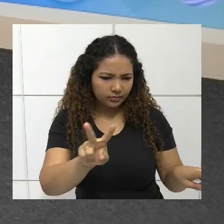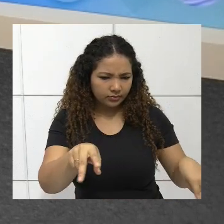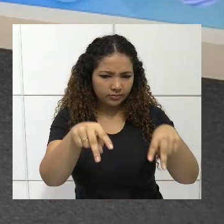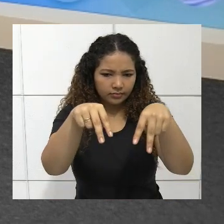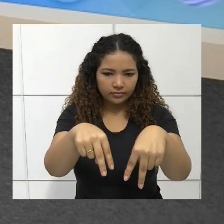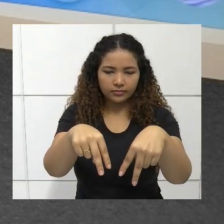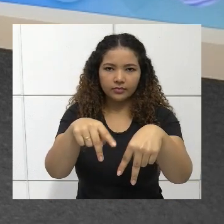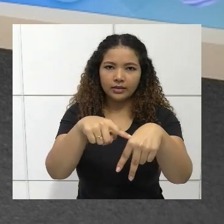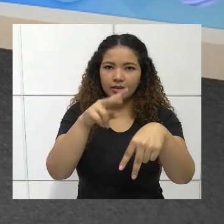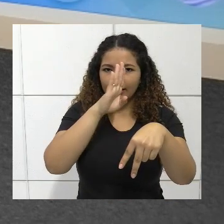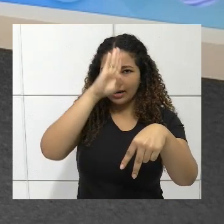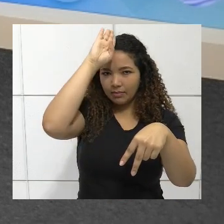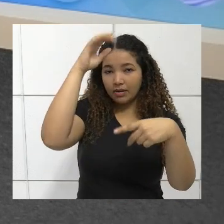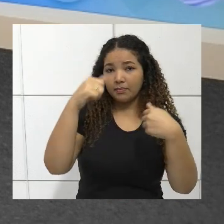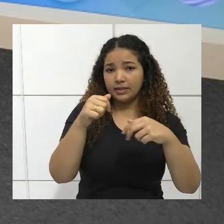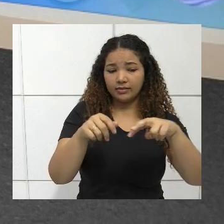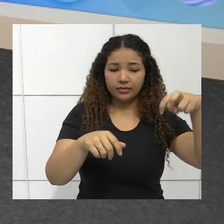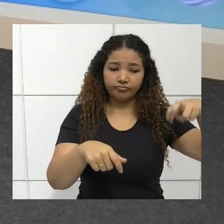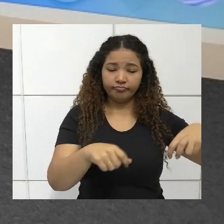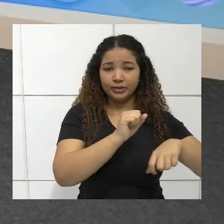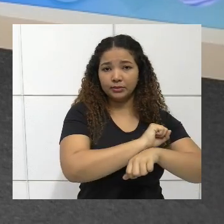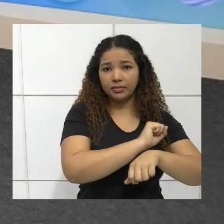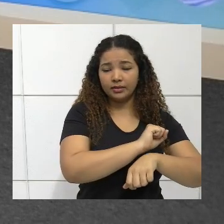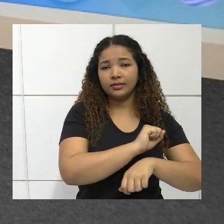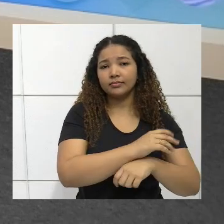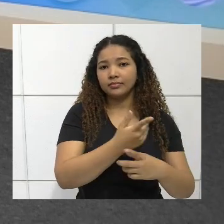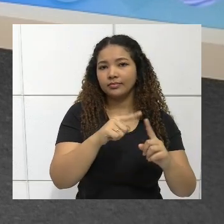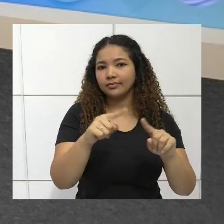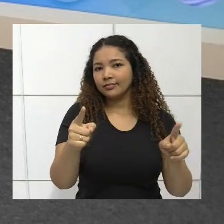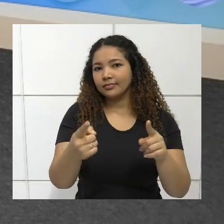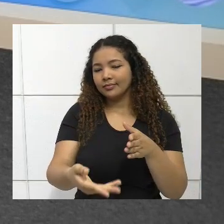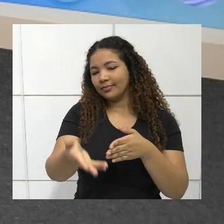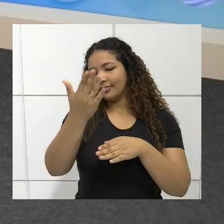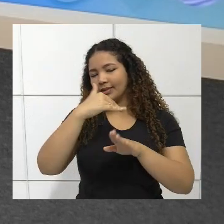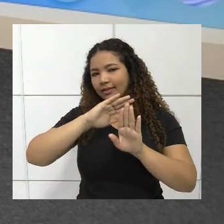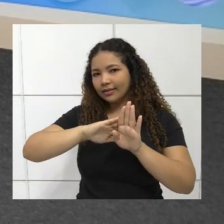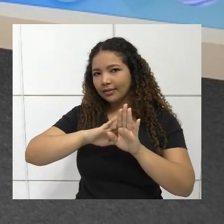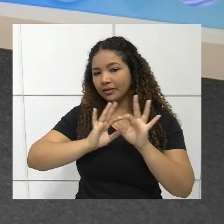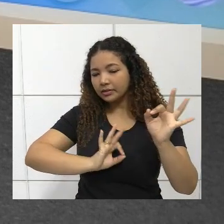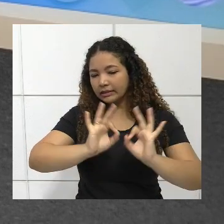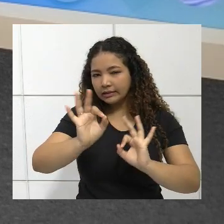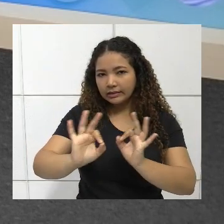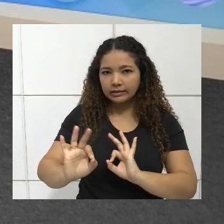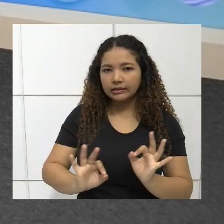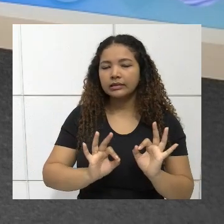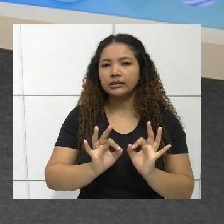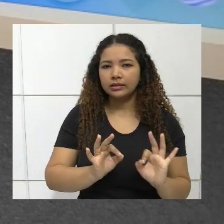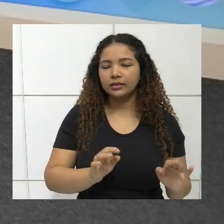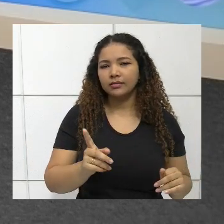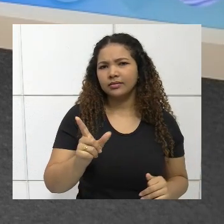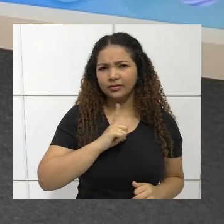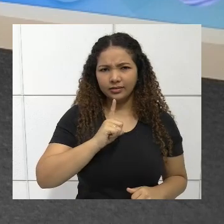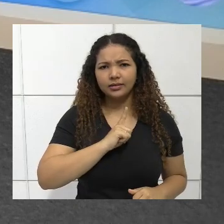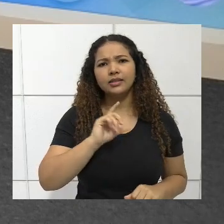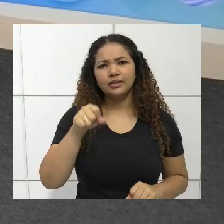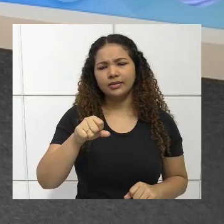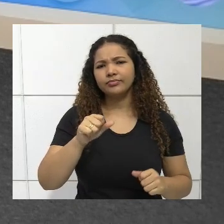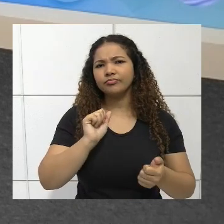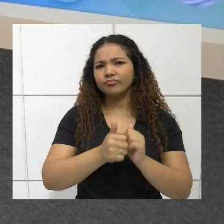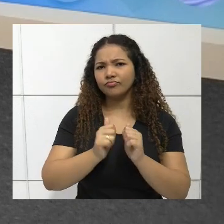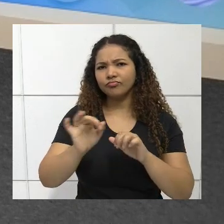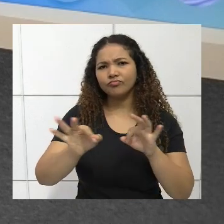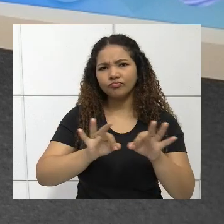jogadores, o Neymar deveria ser reserva do Vinícius Júnior. E ali atrás, armando o jogo, um jogador da posição. E nós temos jogadores